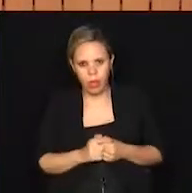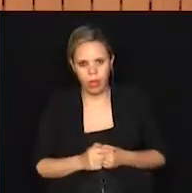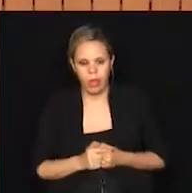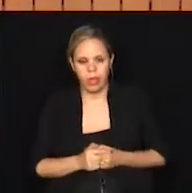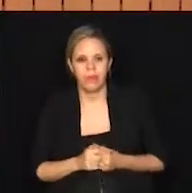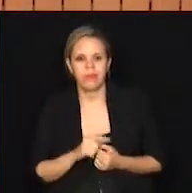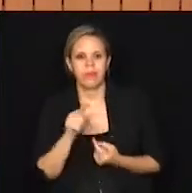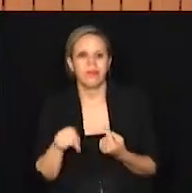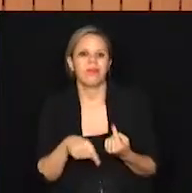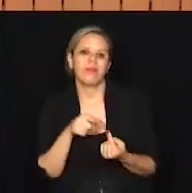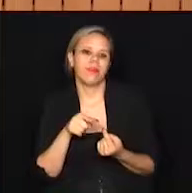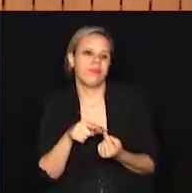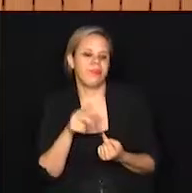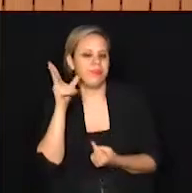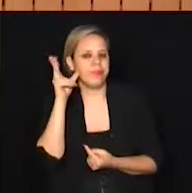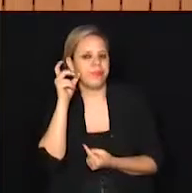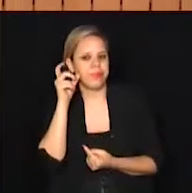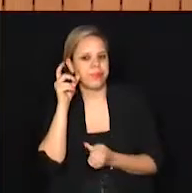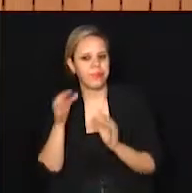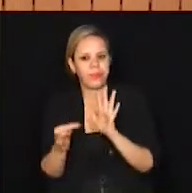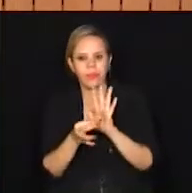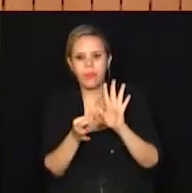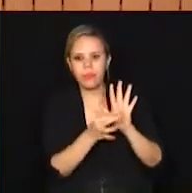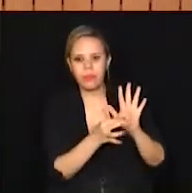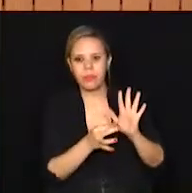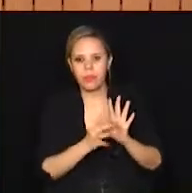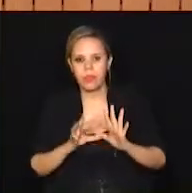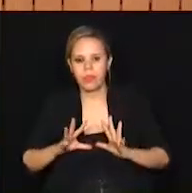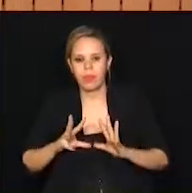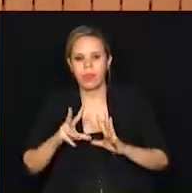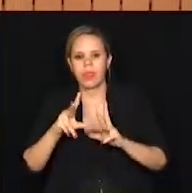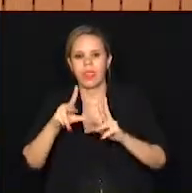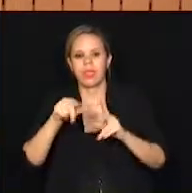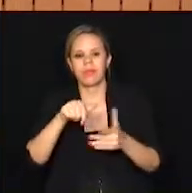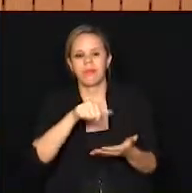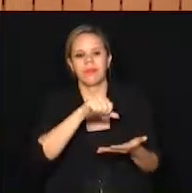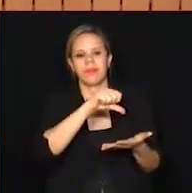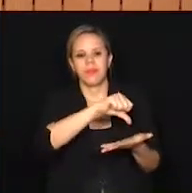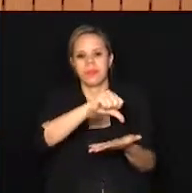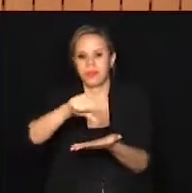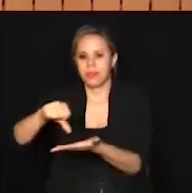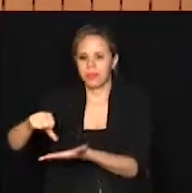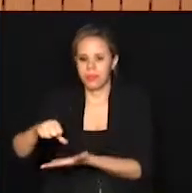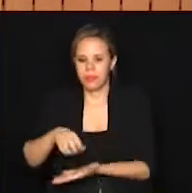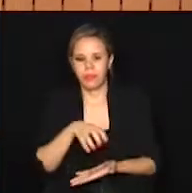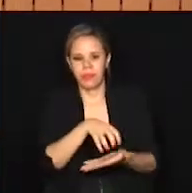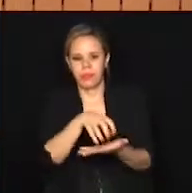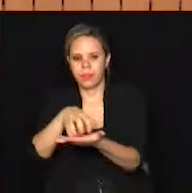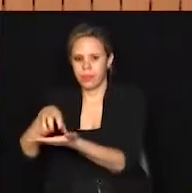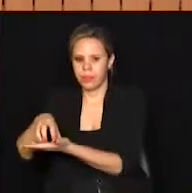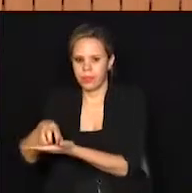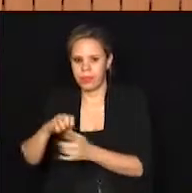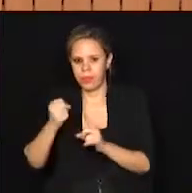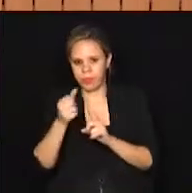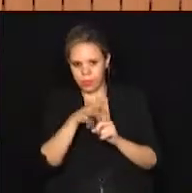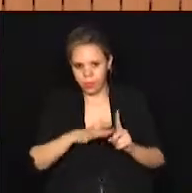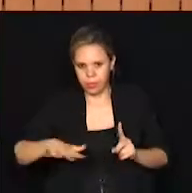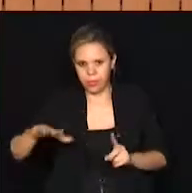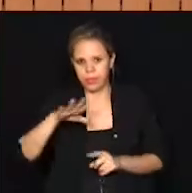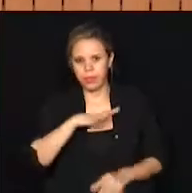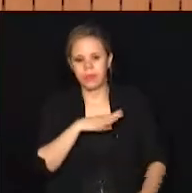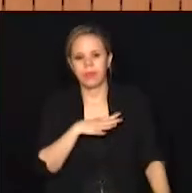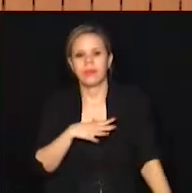o objetivo de ouvir, né, todos os segmentos, todos os setores interessados, toda a sociedade da nossa